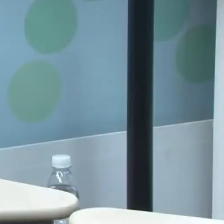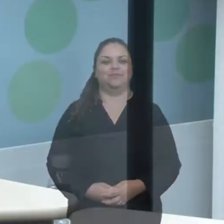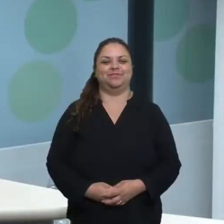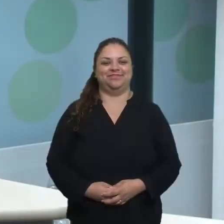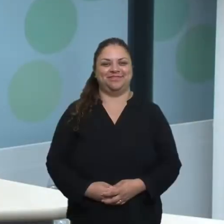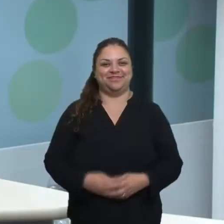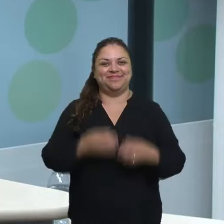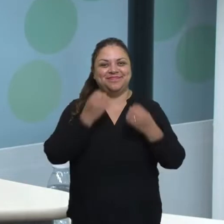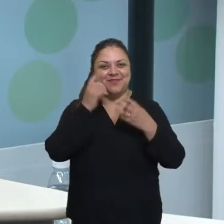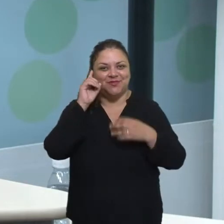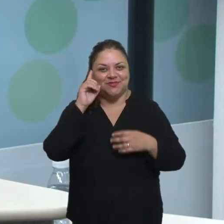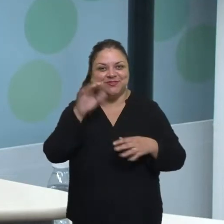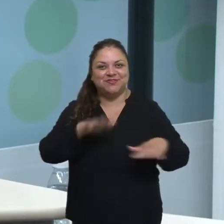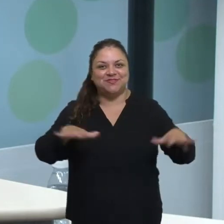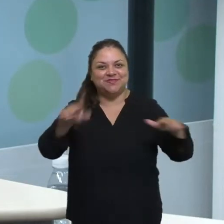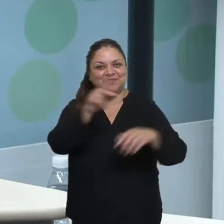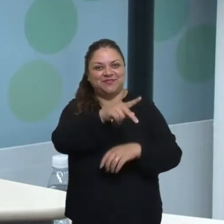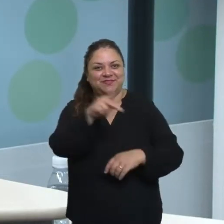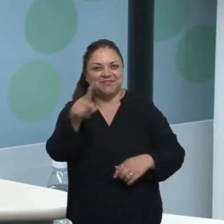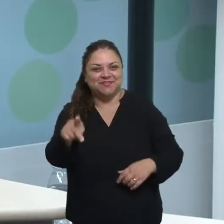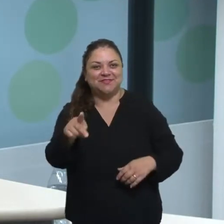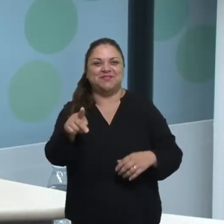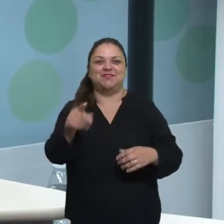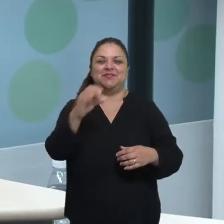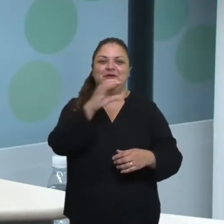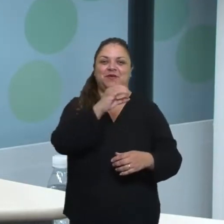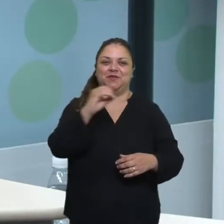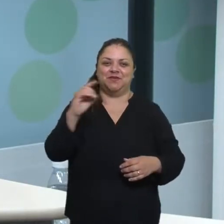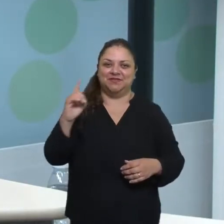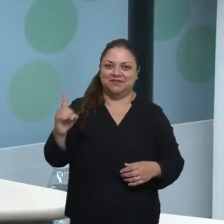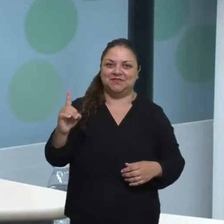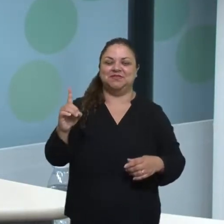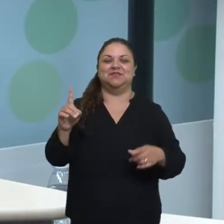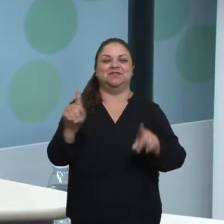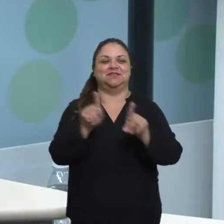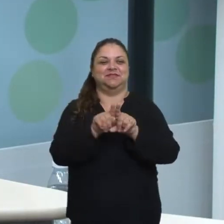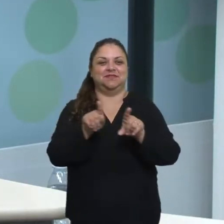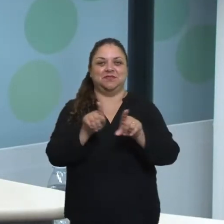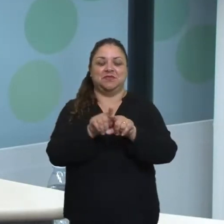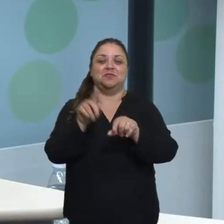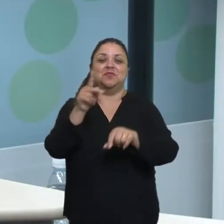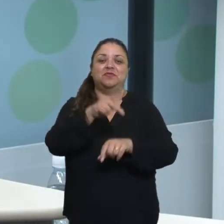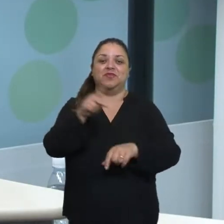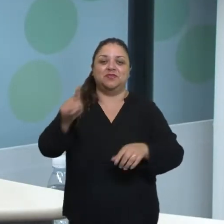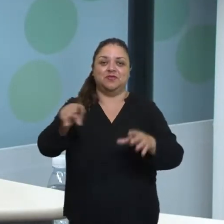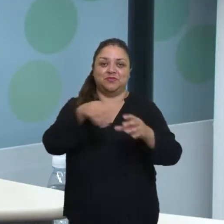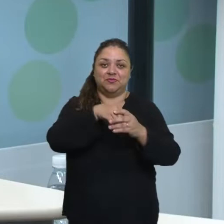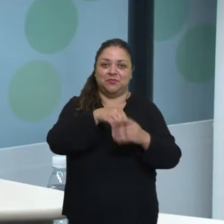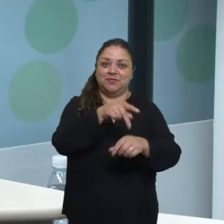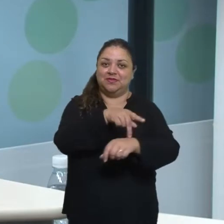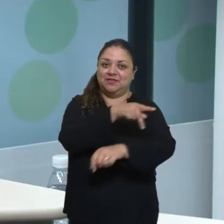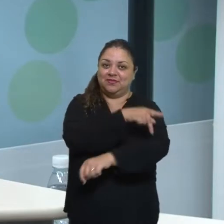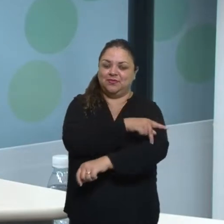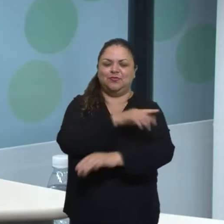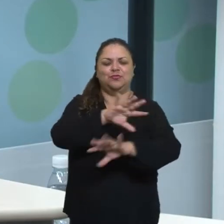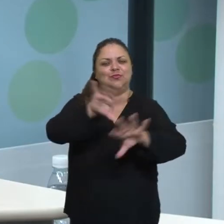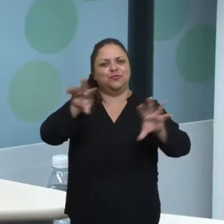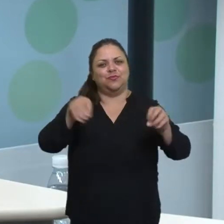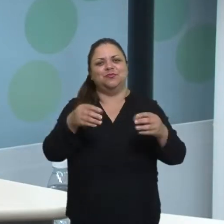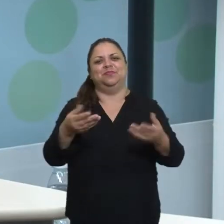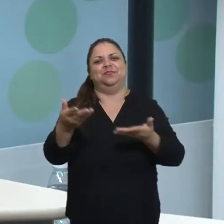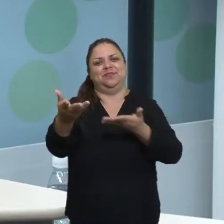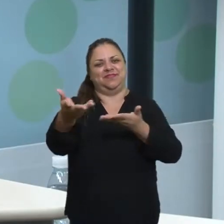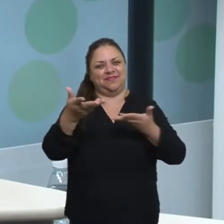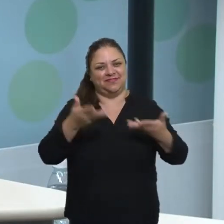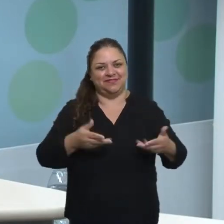Oi bom dia professores professoras Bom dia coordenadores professores de núcleo pedagógico sejam todos bem-vindos a